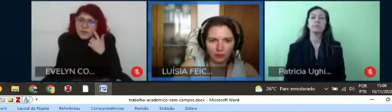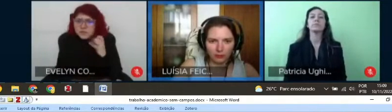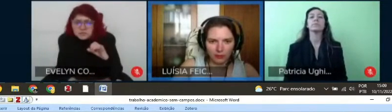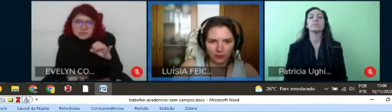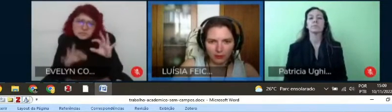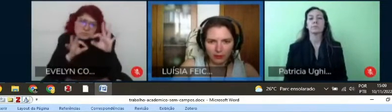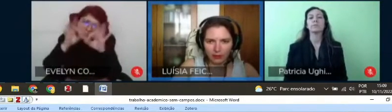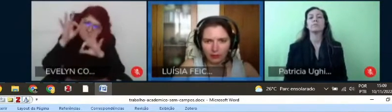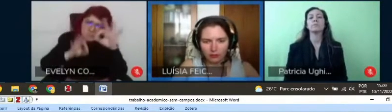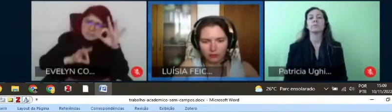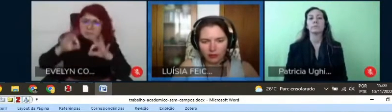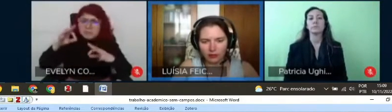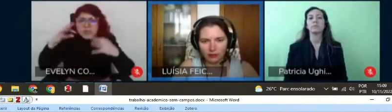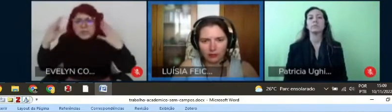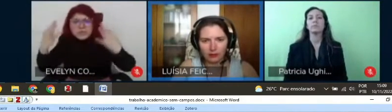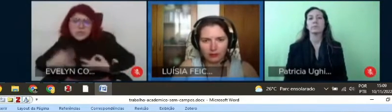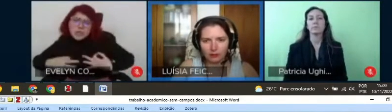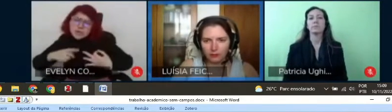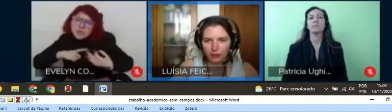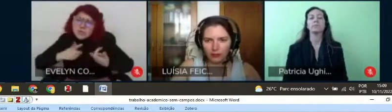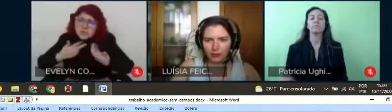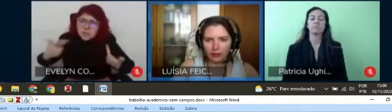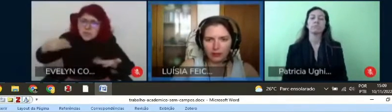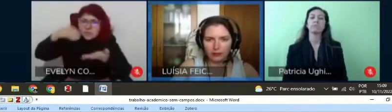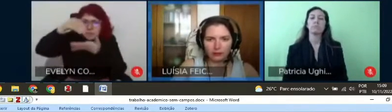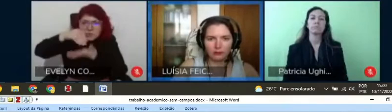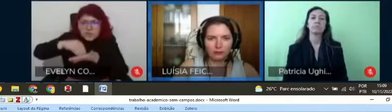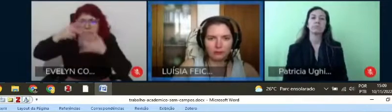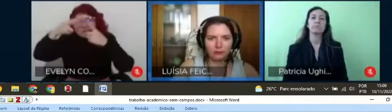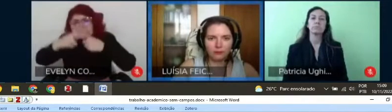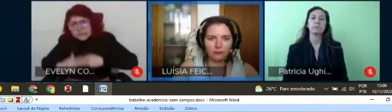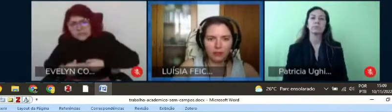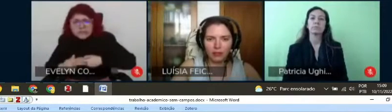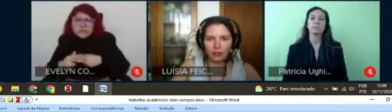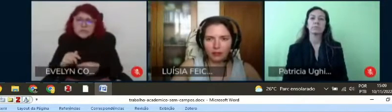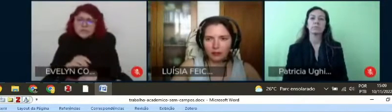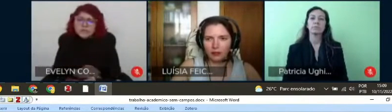tem alguma coisa para ajustar. Daí sim.